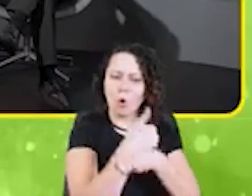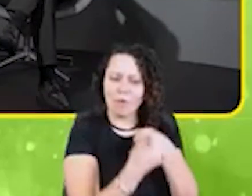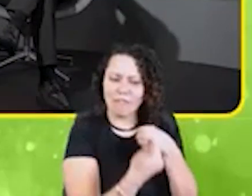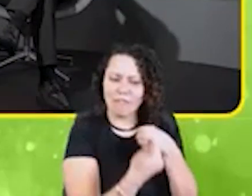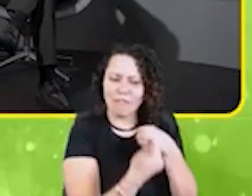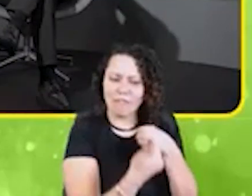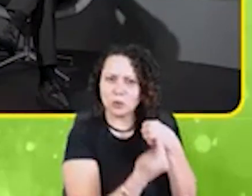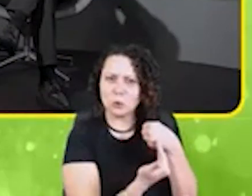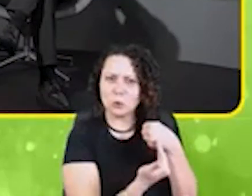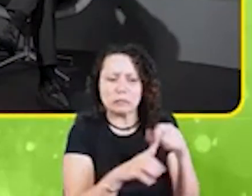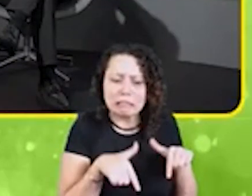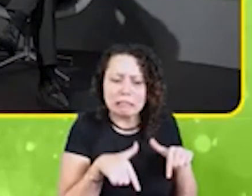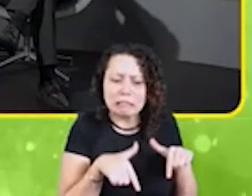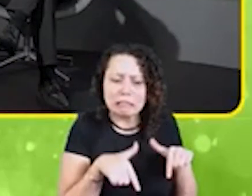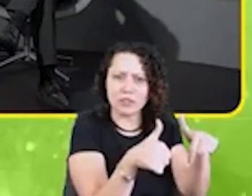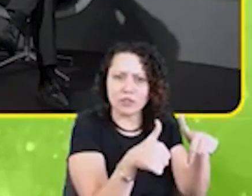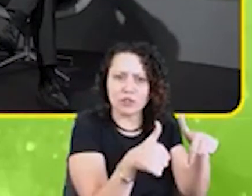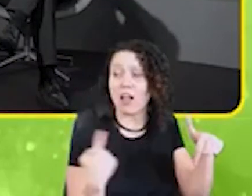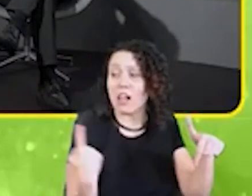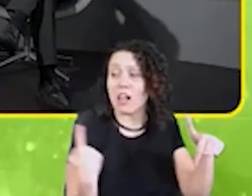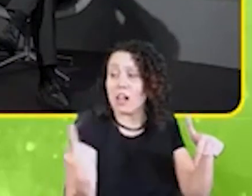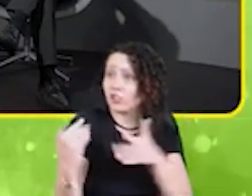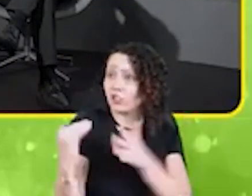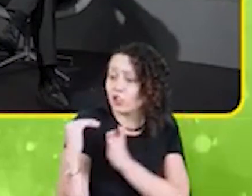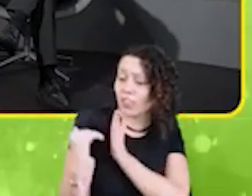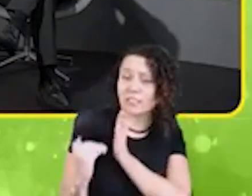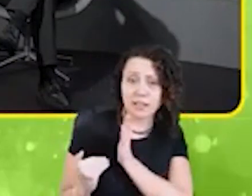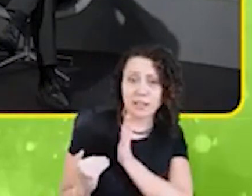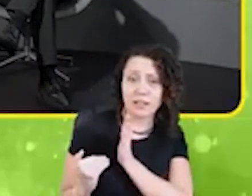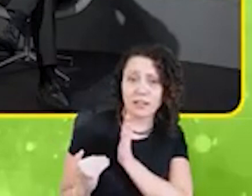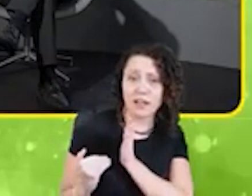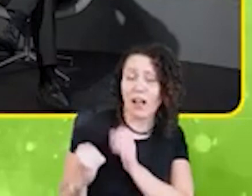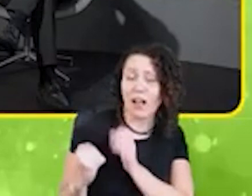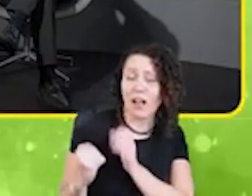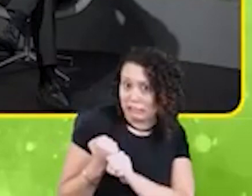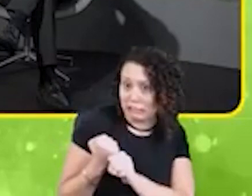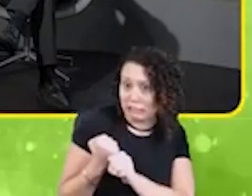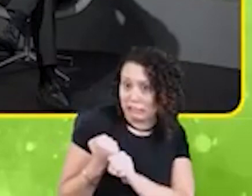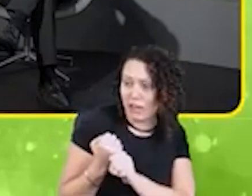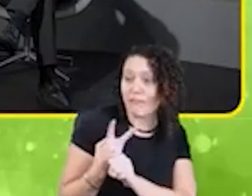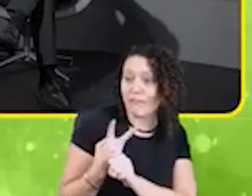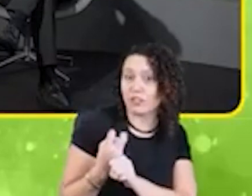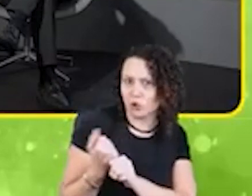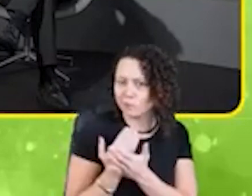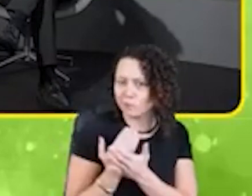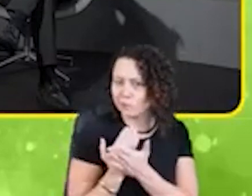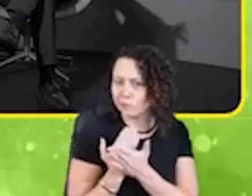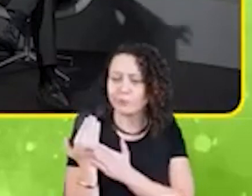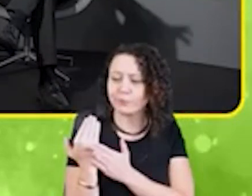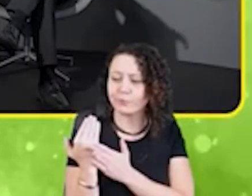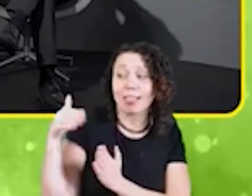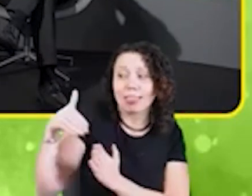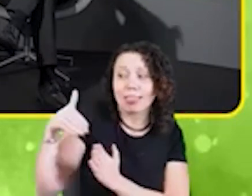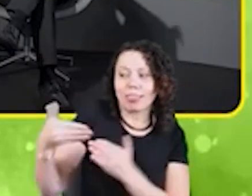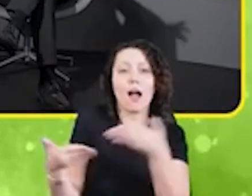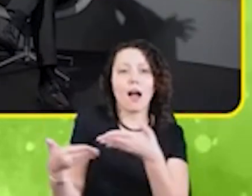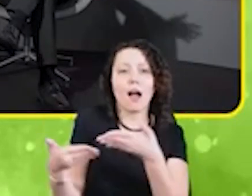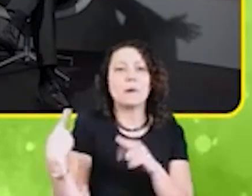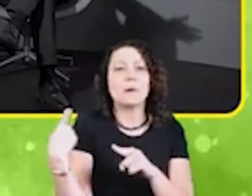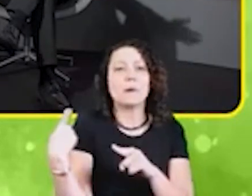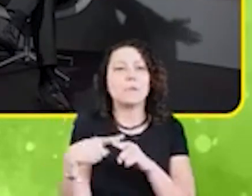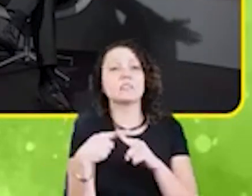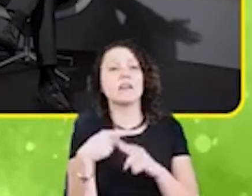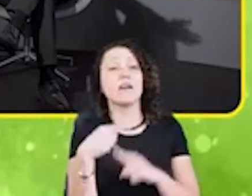que a gente na secretaria vem puxando aí desde o começo desse ano que elas dão elas dão um Panorama e uma visão Geral